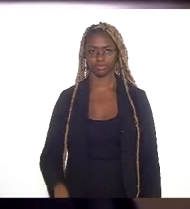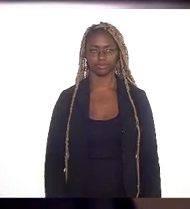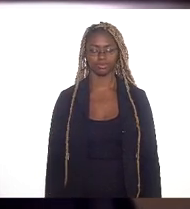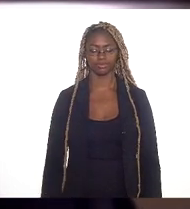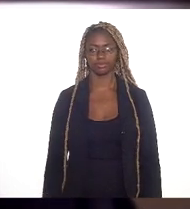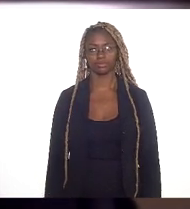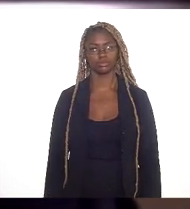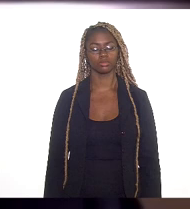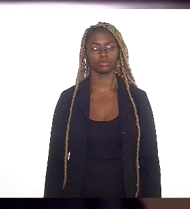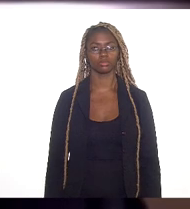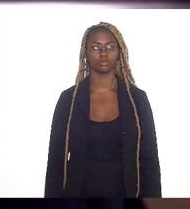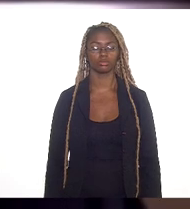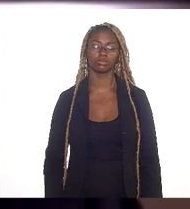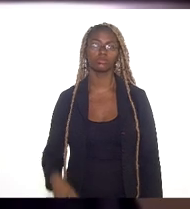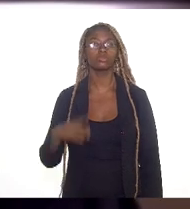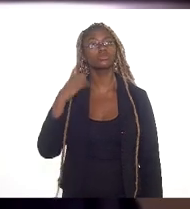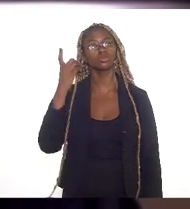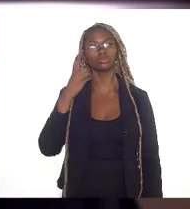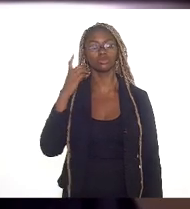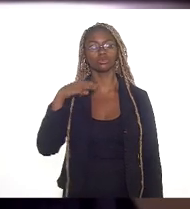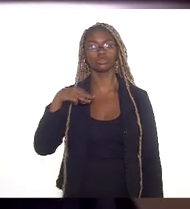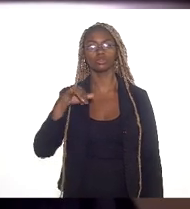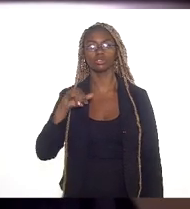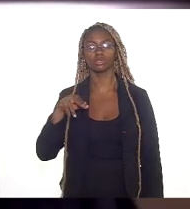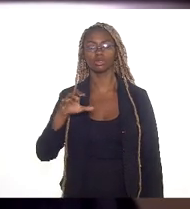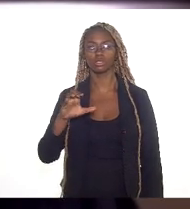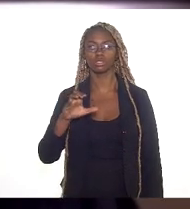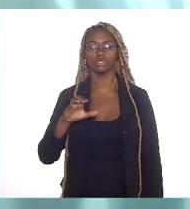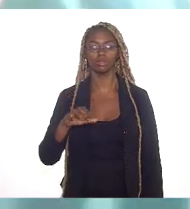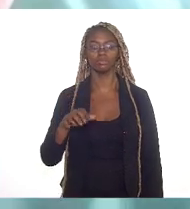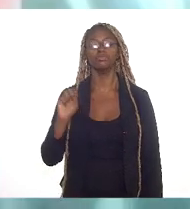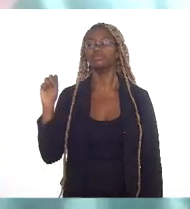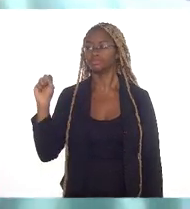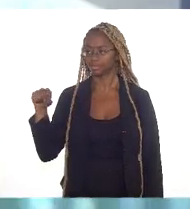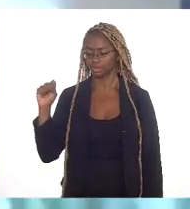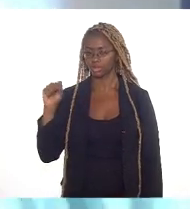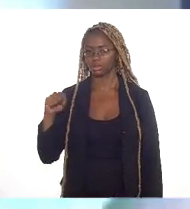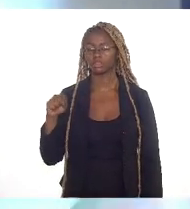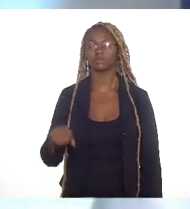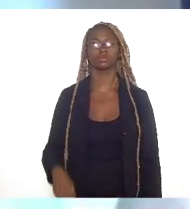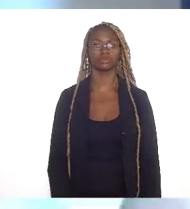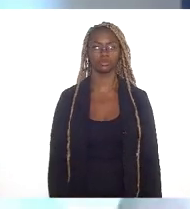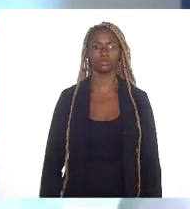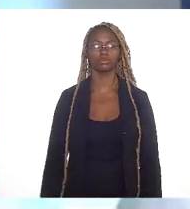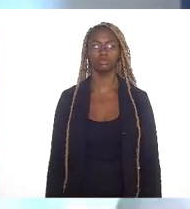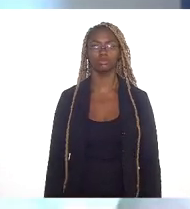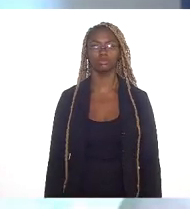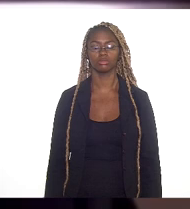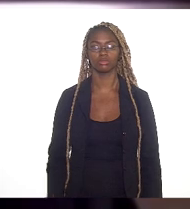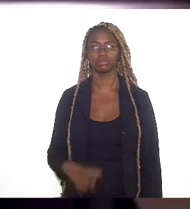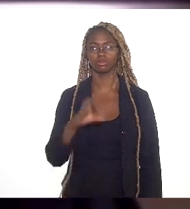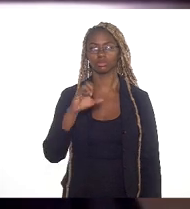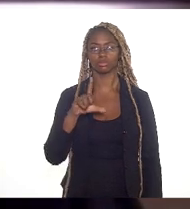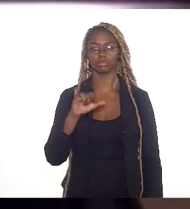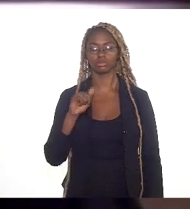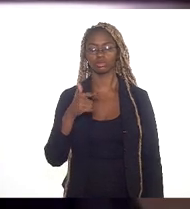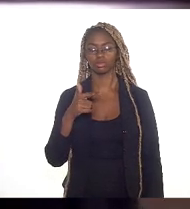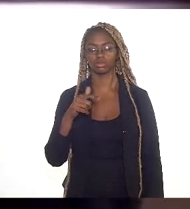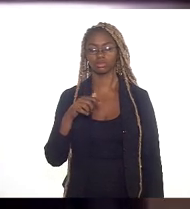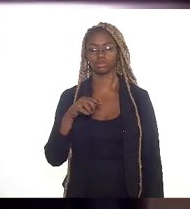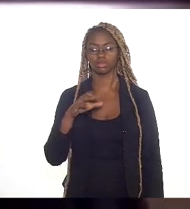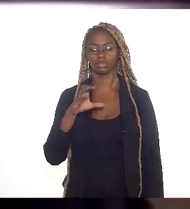Deputado Carlos Macedo. Deputado Carlos Mink. Voto sim, presidente. Célia Jordão já